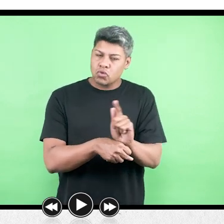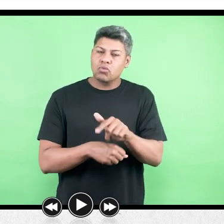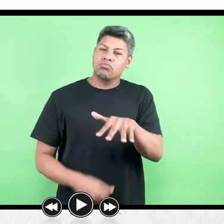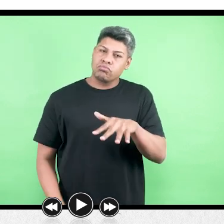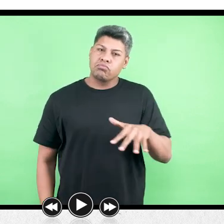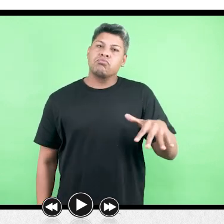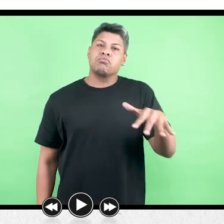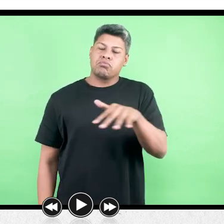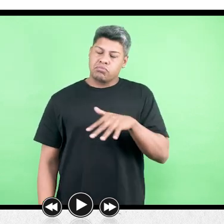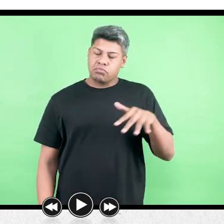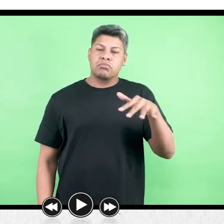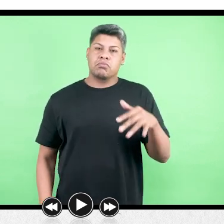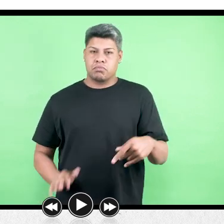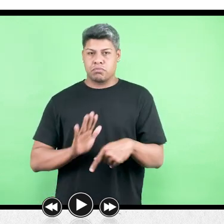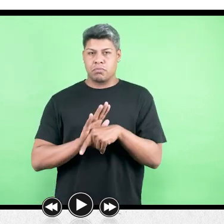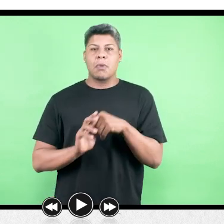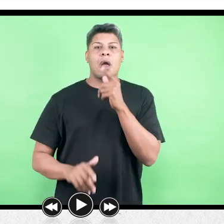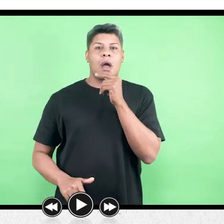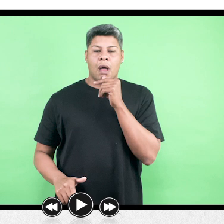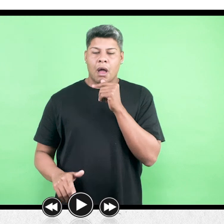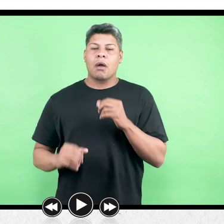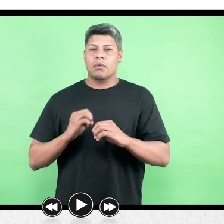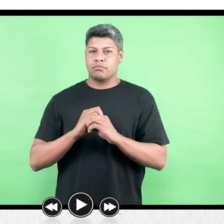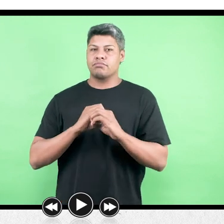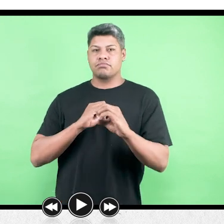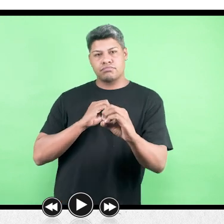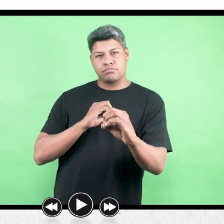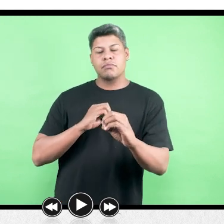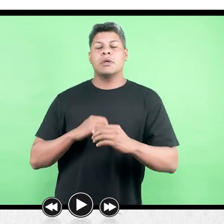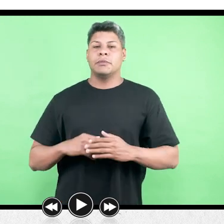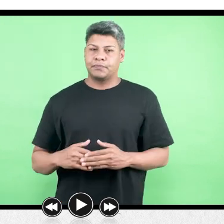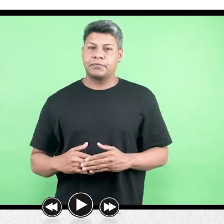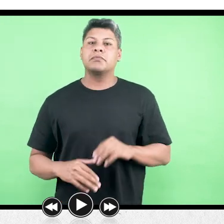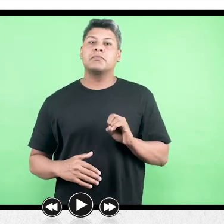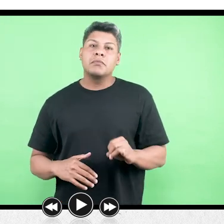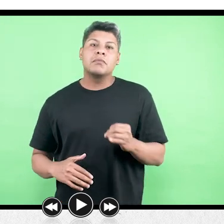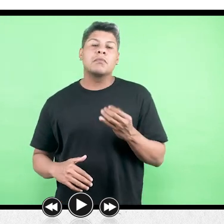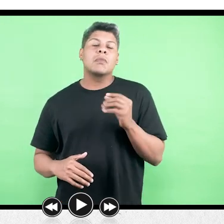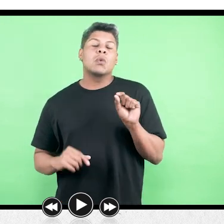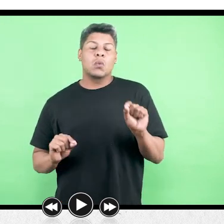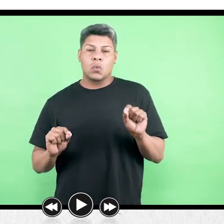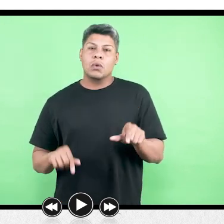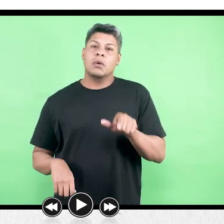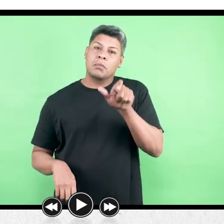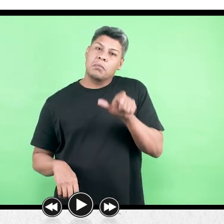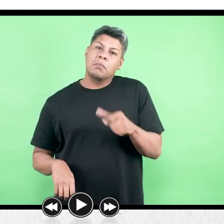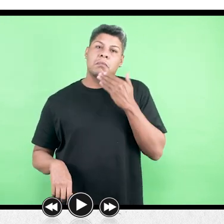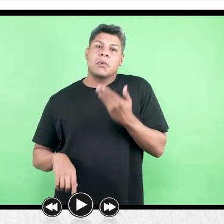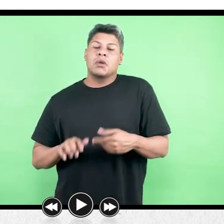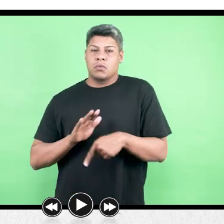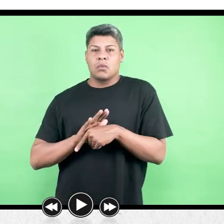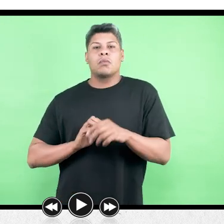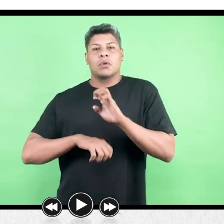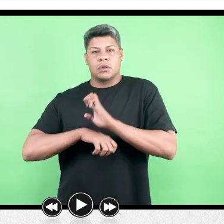da União, lá na Agência Nacional de Água e Saneamento Básico, se é um rio, um corpo hídrico de dominialidade do Estado,